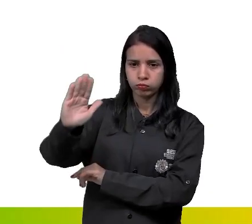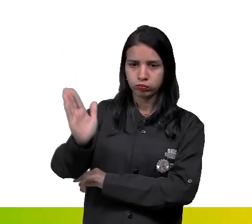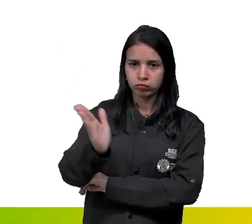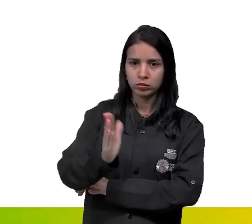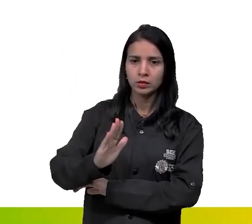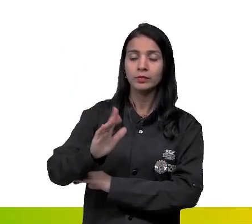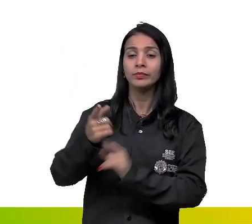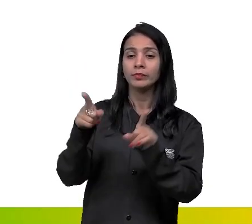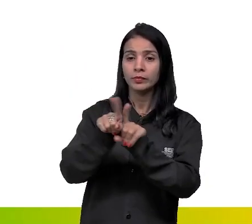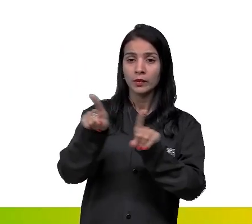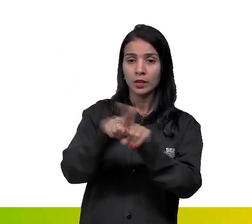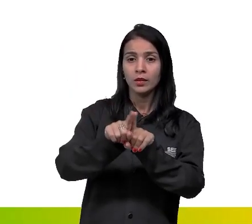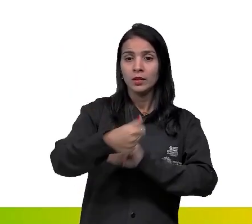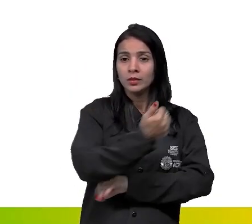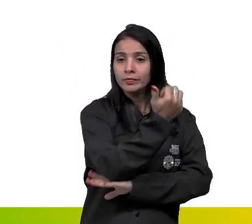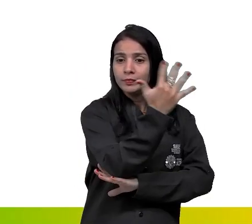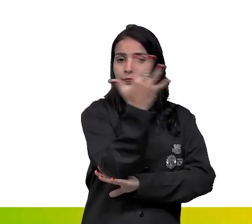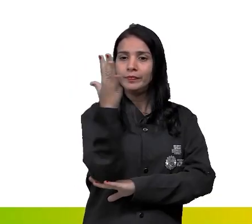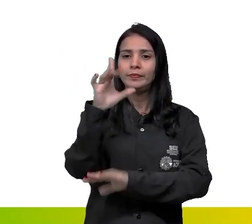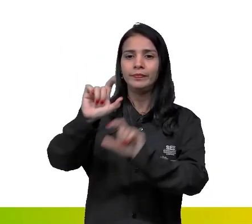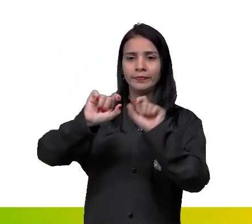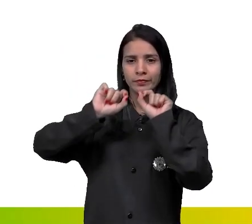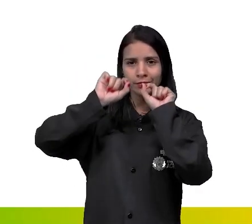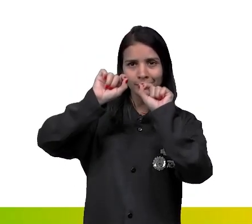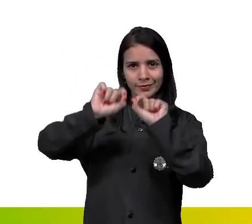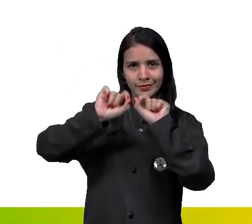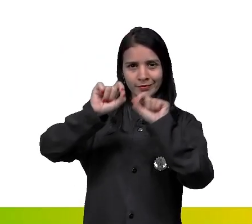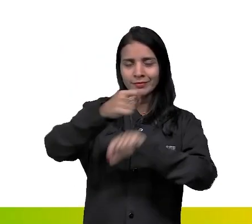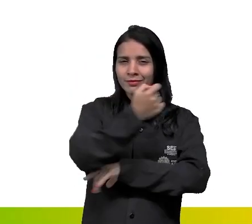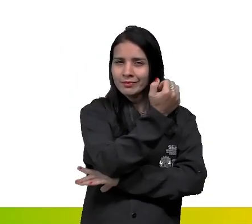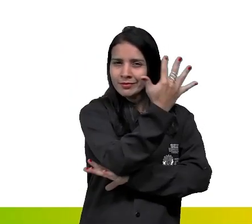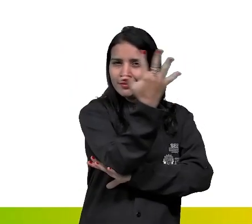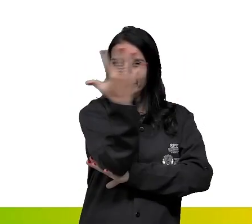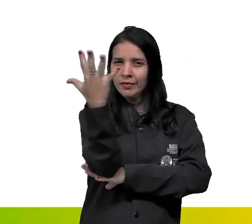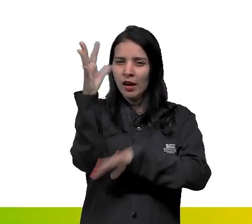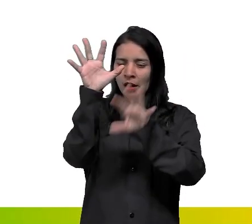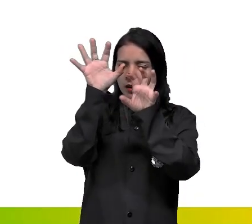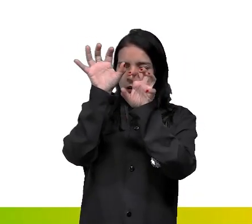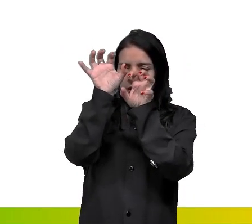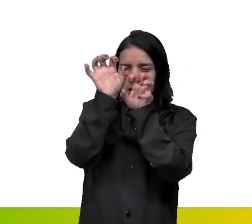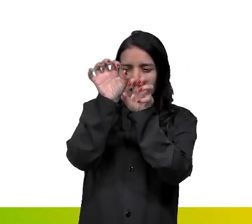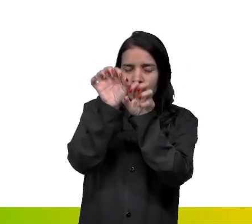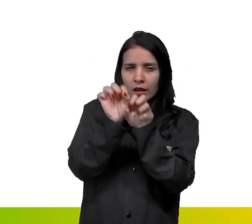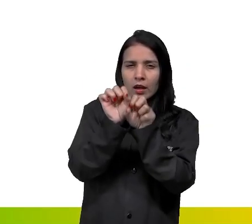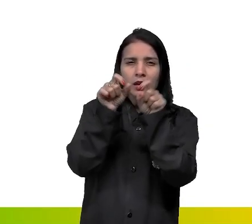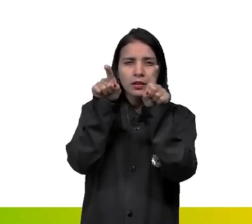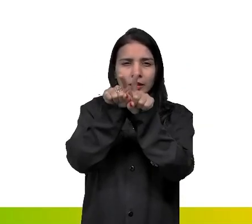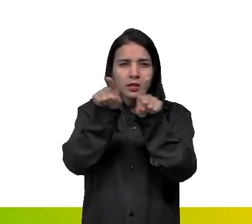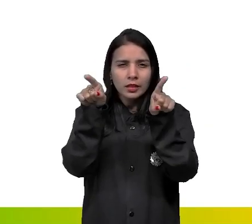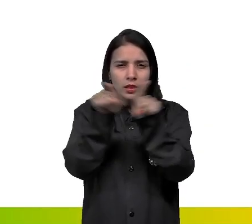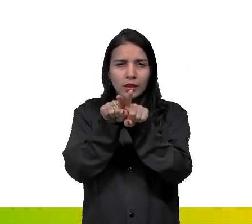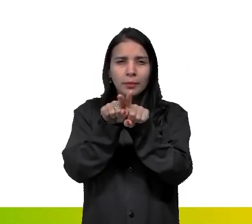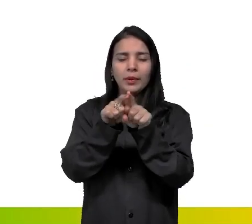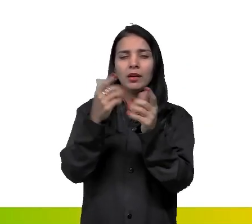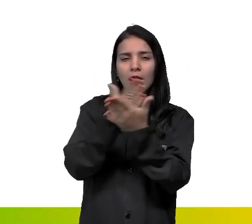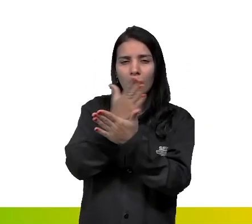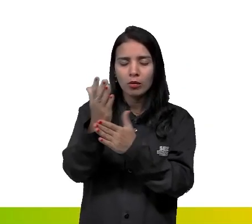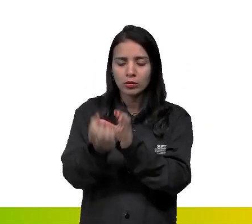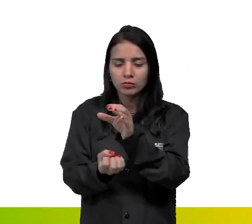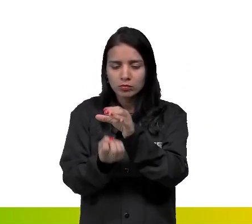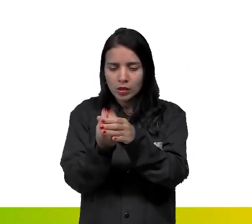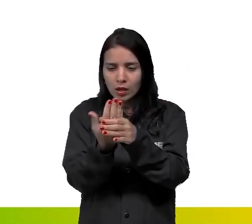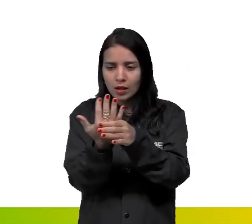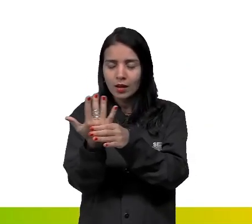característica vegetação, árvores retorcidas e gramíneas. Então ele é formado por arbustos e aquela característica